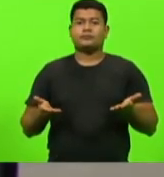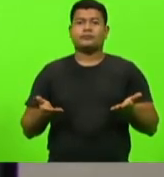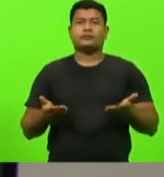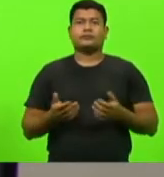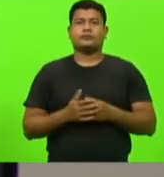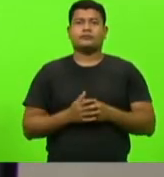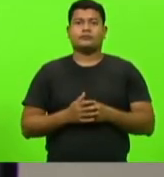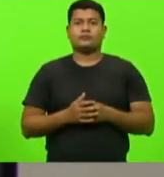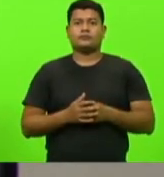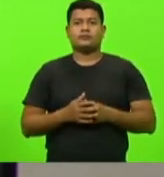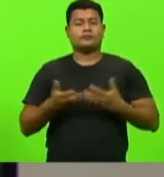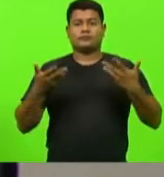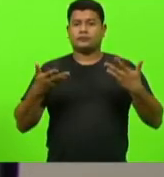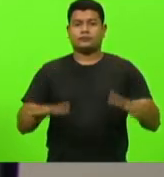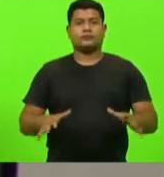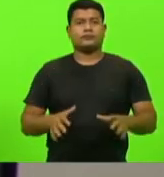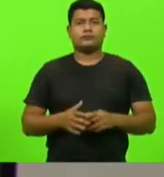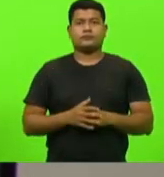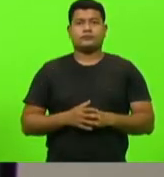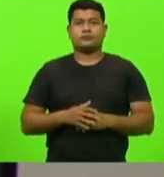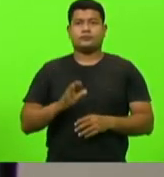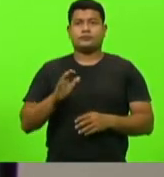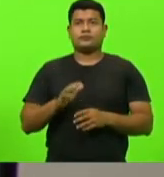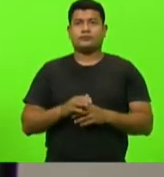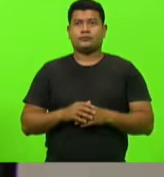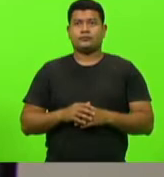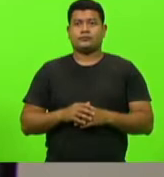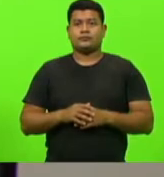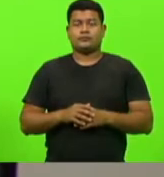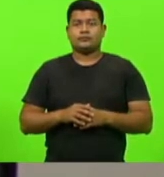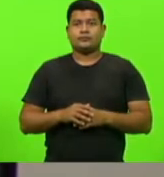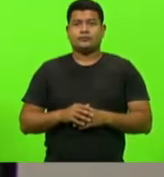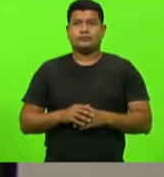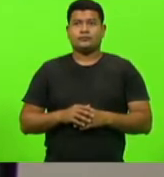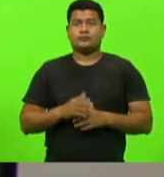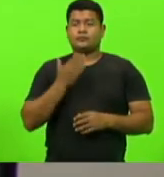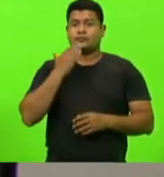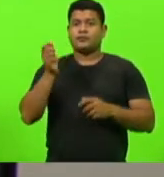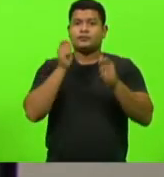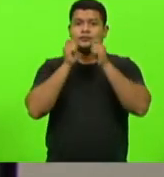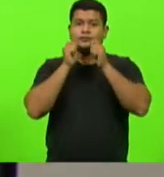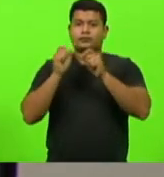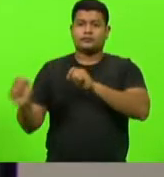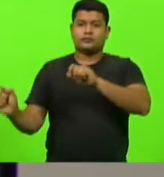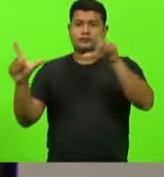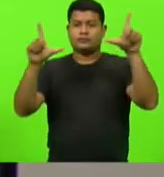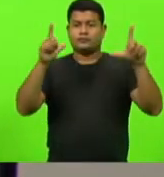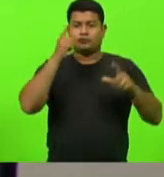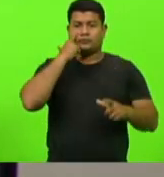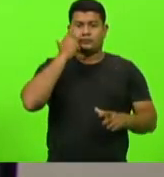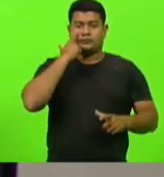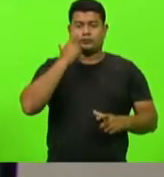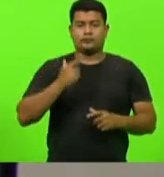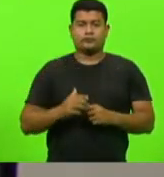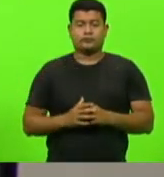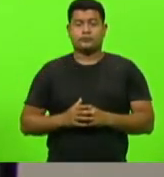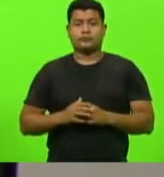Não havendo mais quem queira discutir, determino a assessoria que possa abrir o painel e ainda para